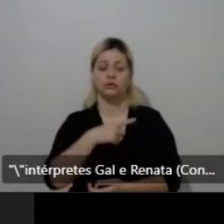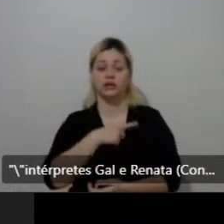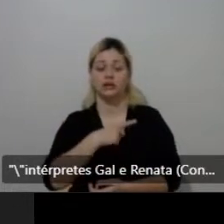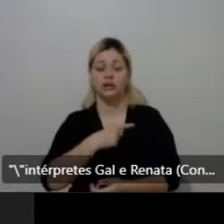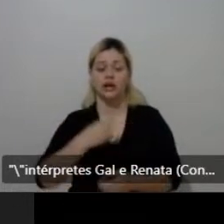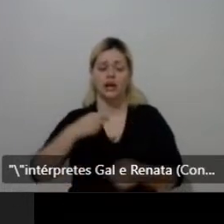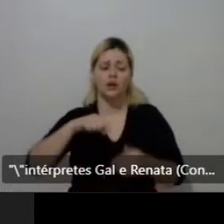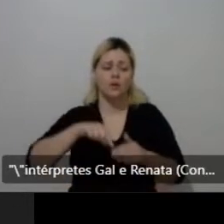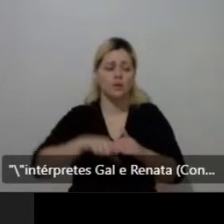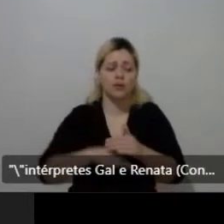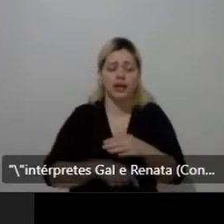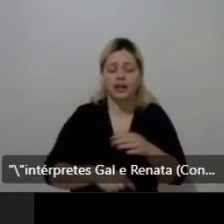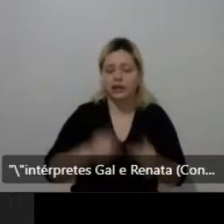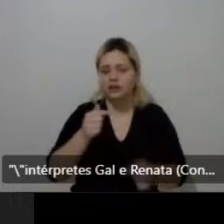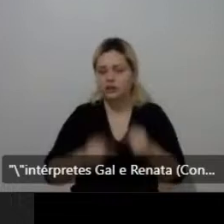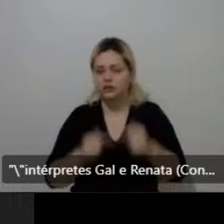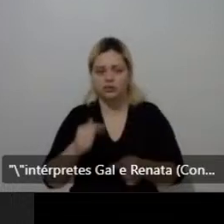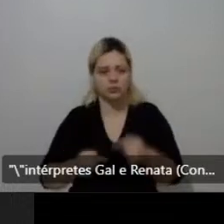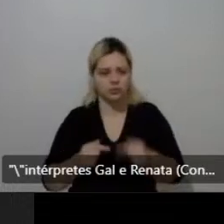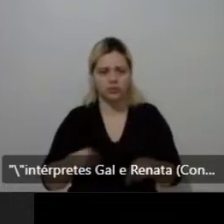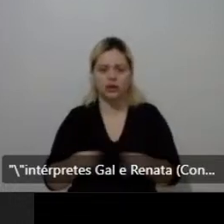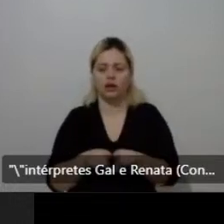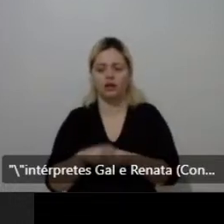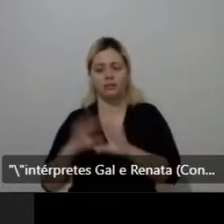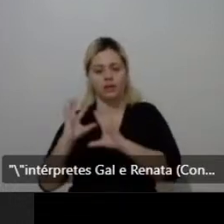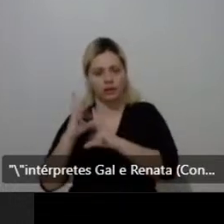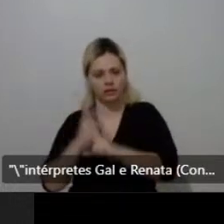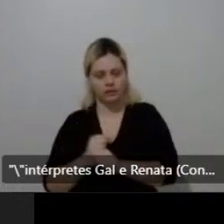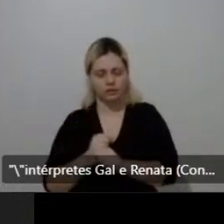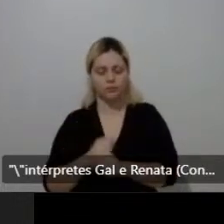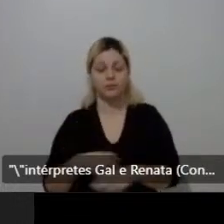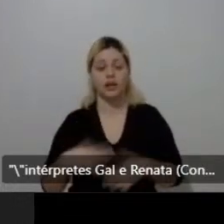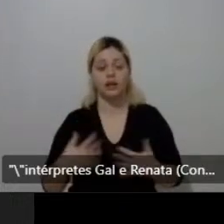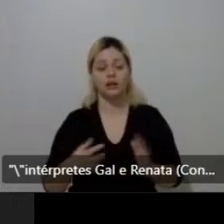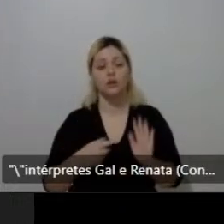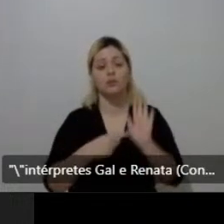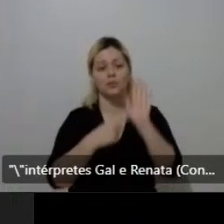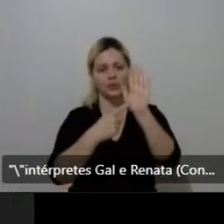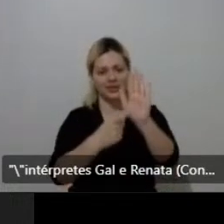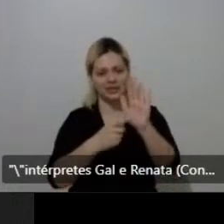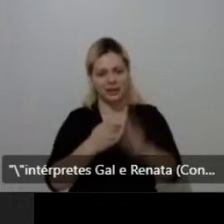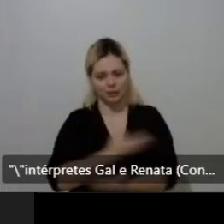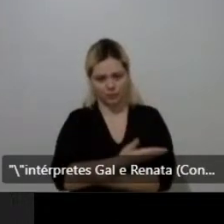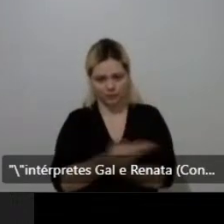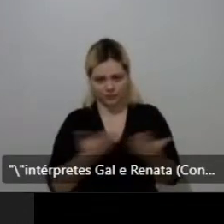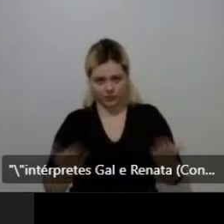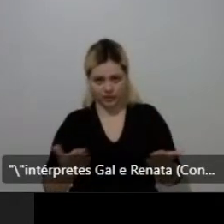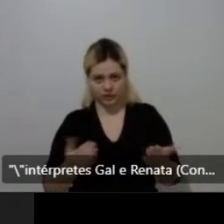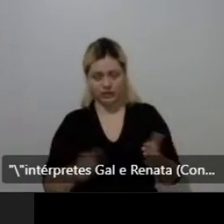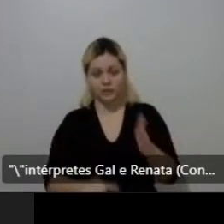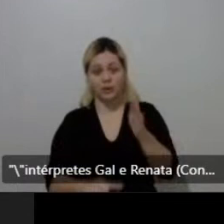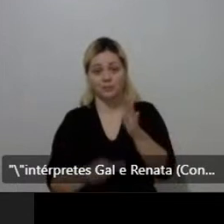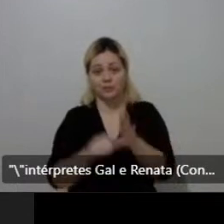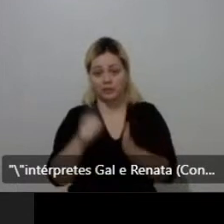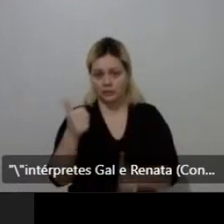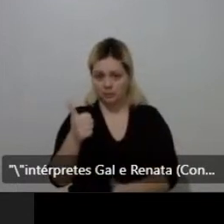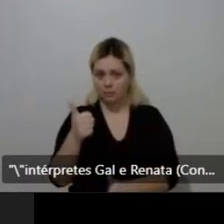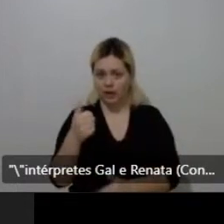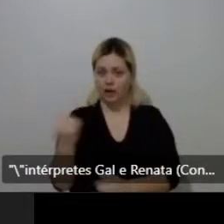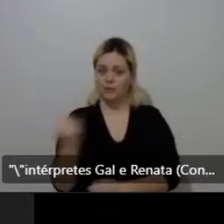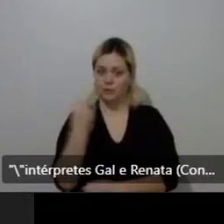intensa disputa e revisão. Então, nessa tela, eu trago para vocês os principais marcos